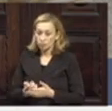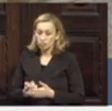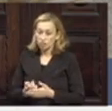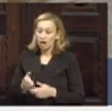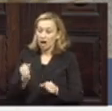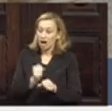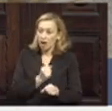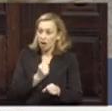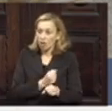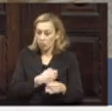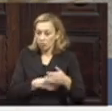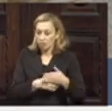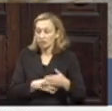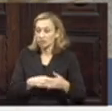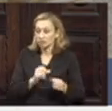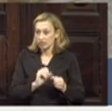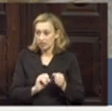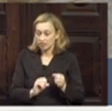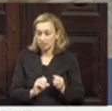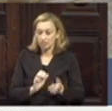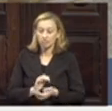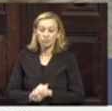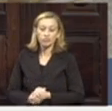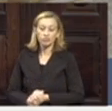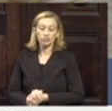preferencialmente produzidos